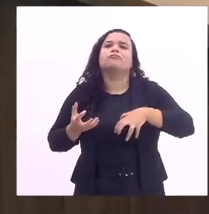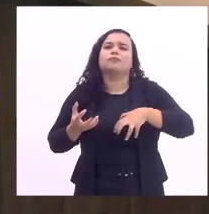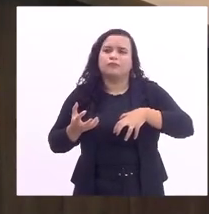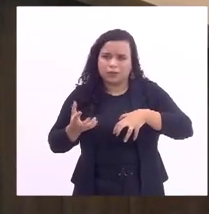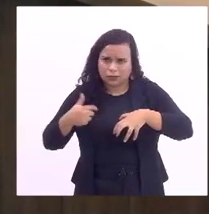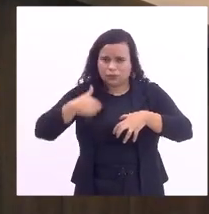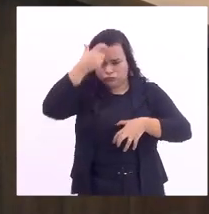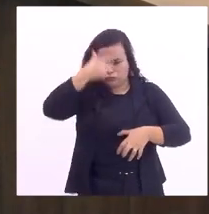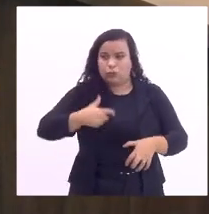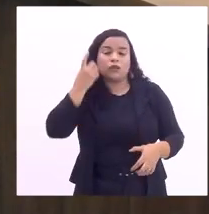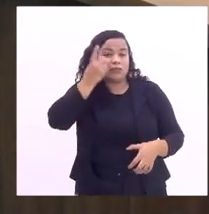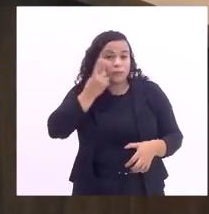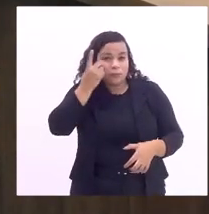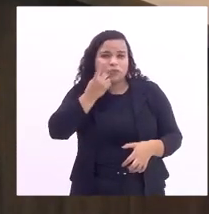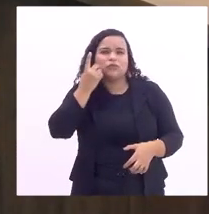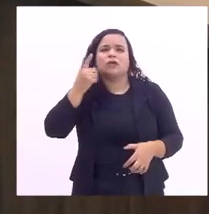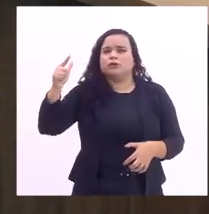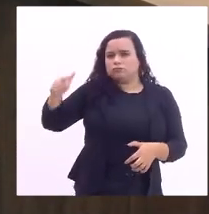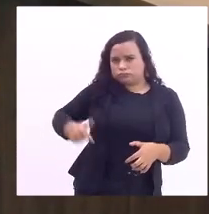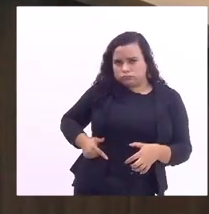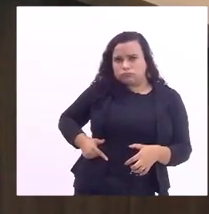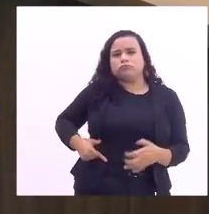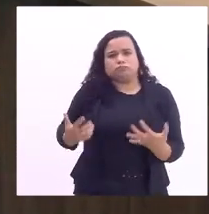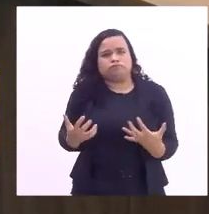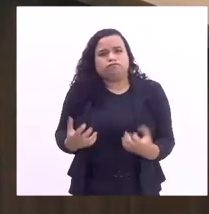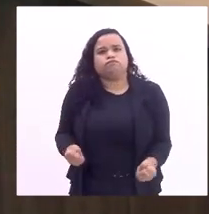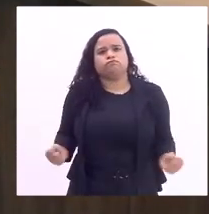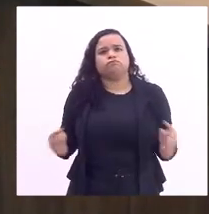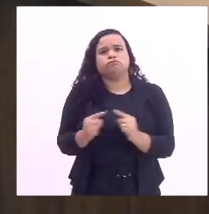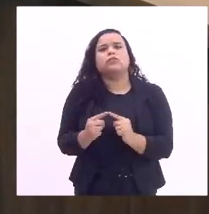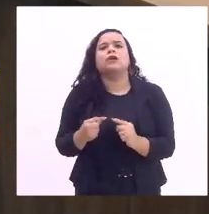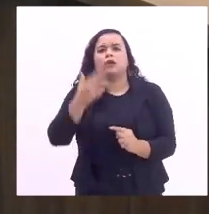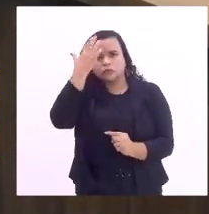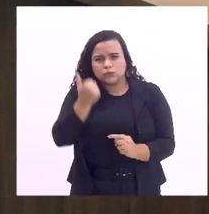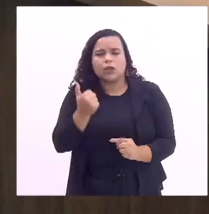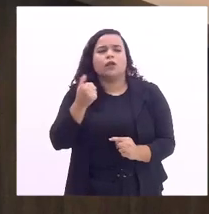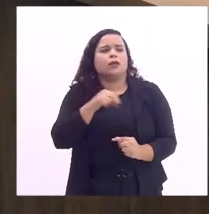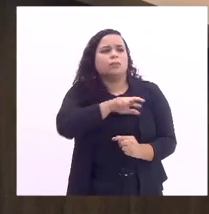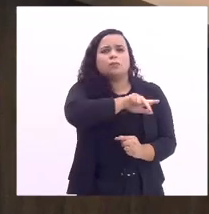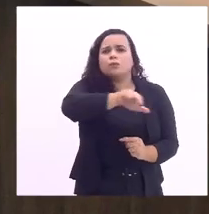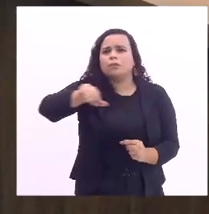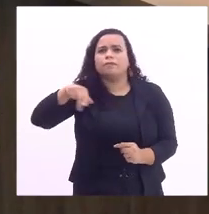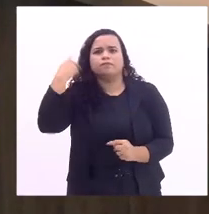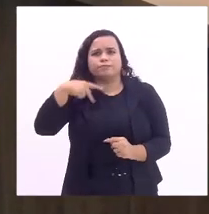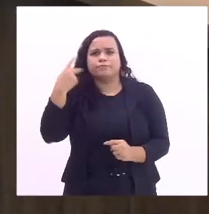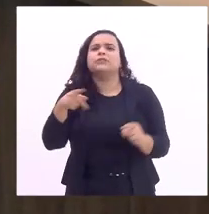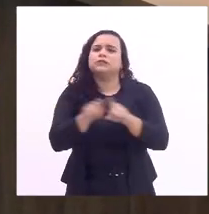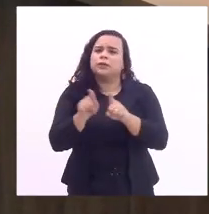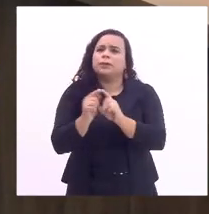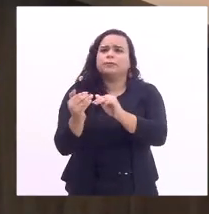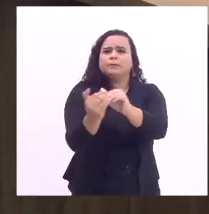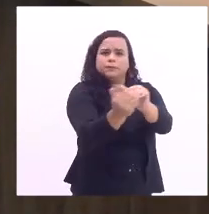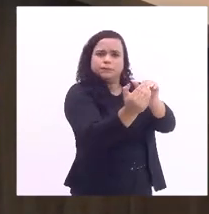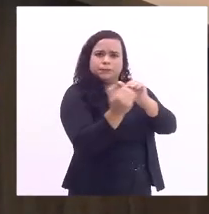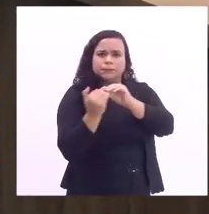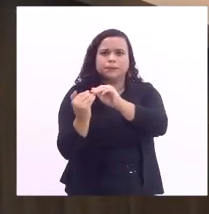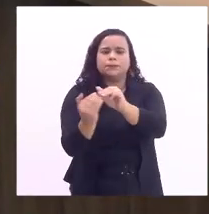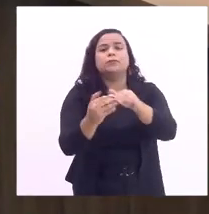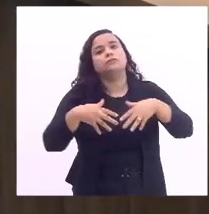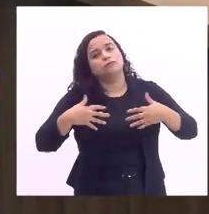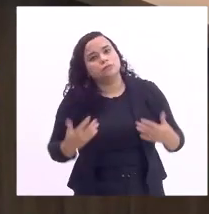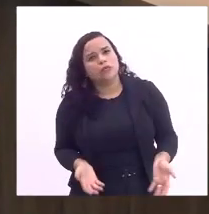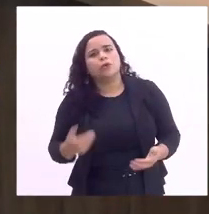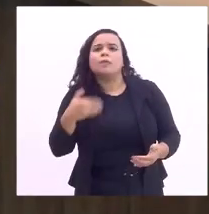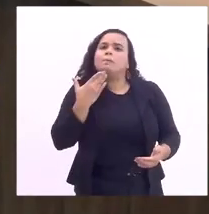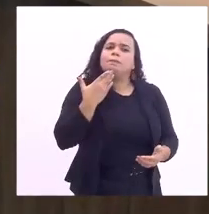uma deputada armamentista, e assim como eu, sei que tem diversos parlamentares aqui, e eu queria pedir ao senhor